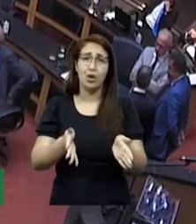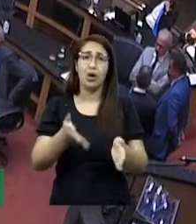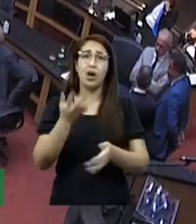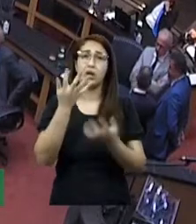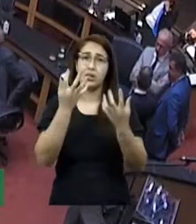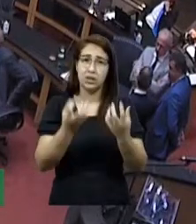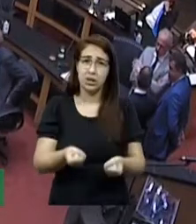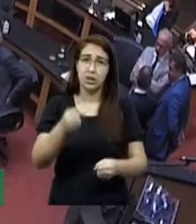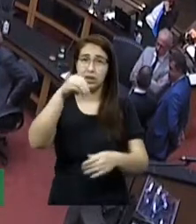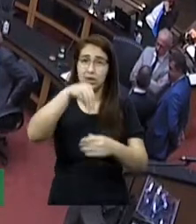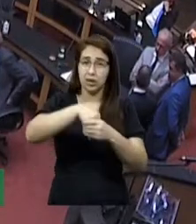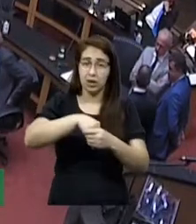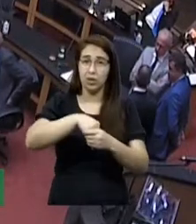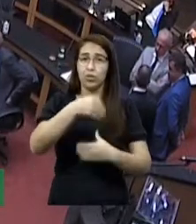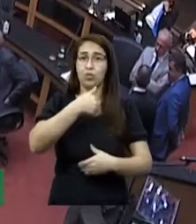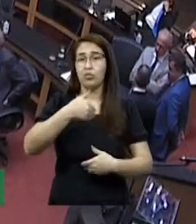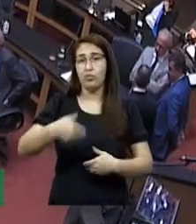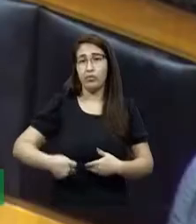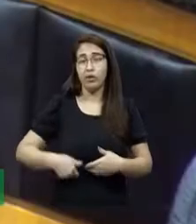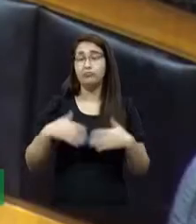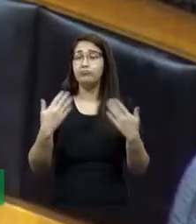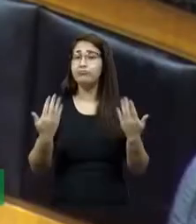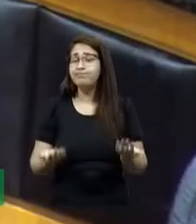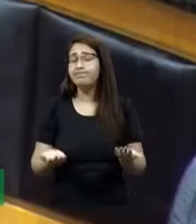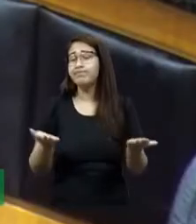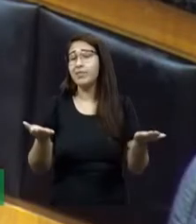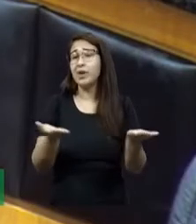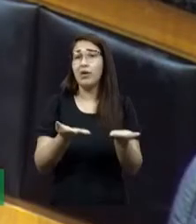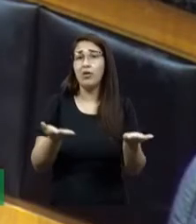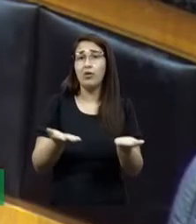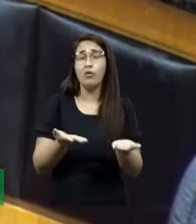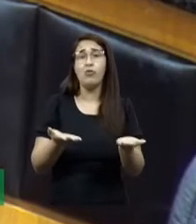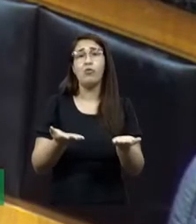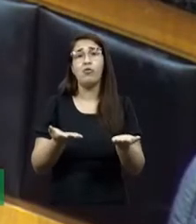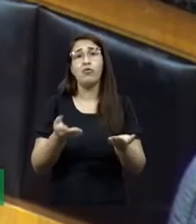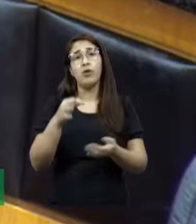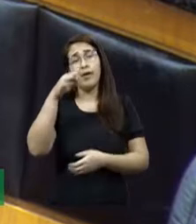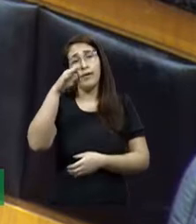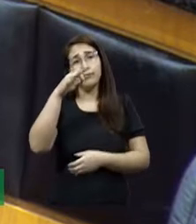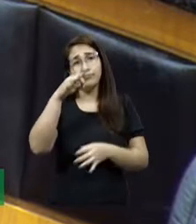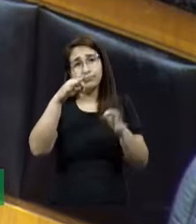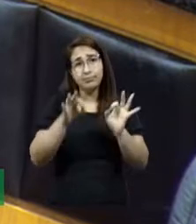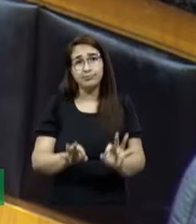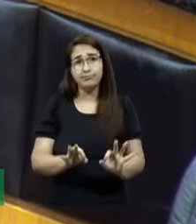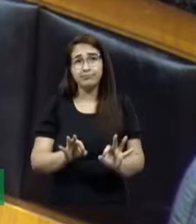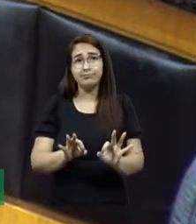acolhida dentro do governo. Portanto, acho que agora, até para aqui a correta